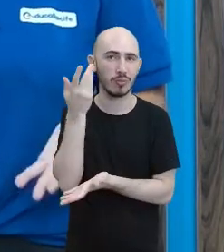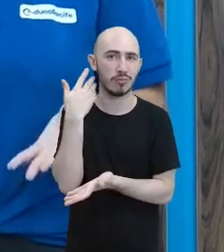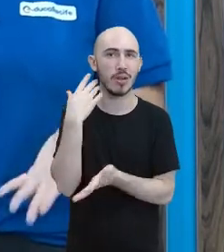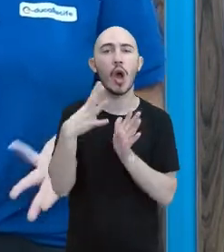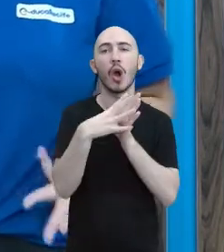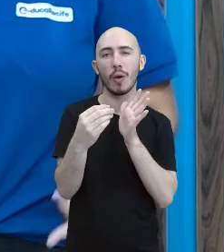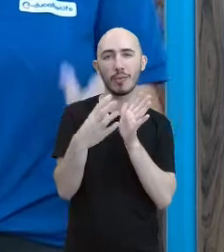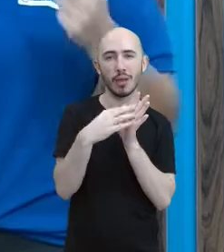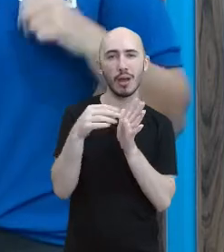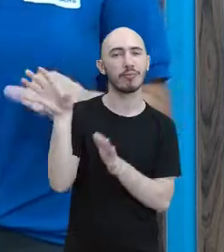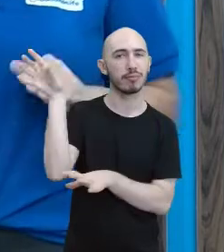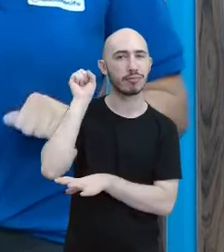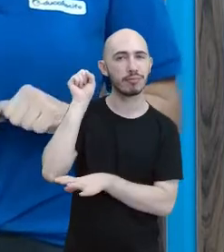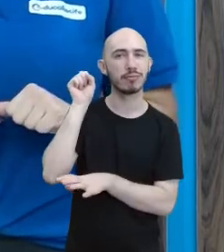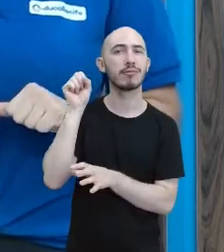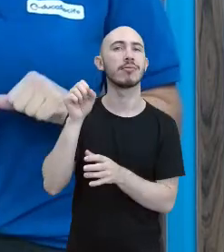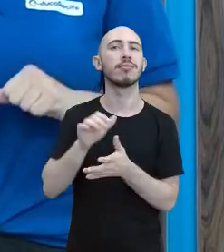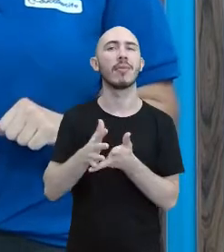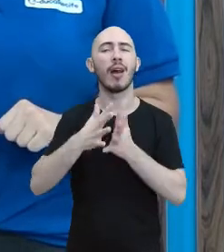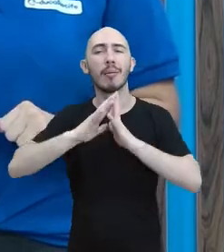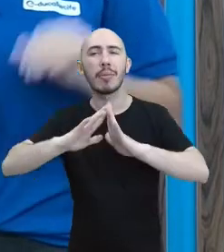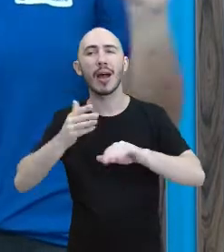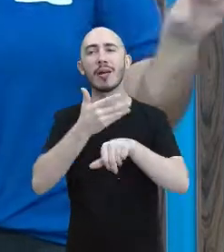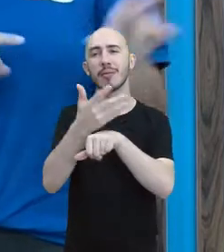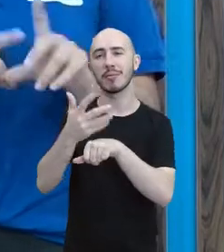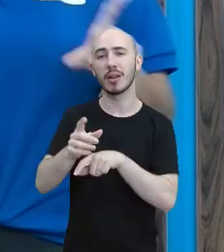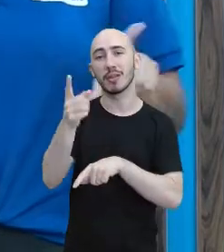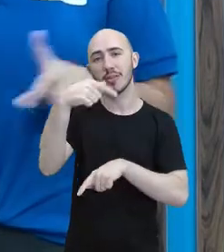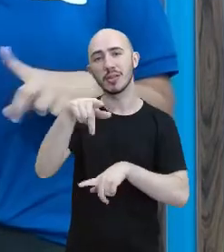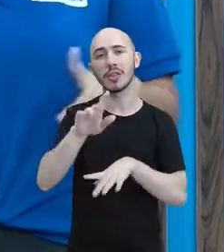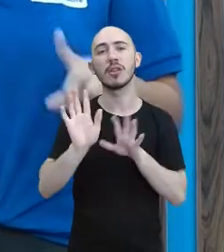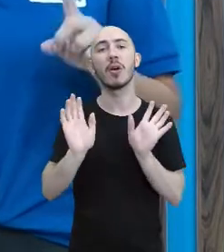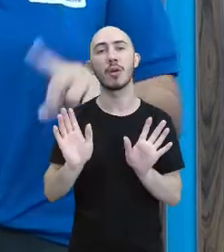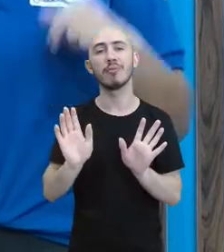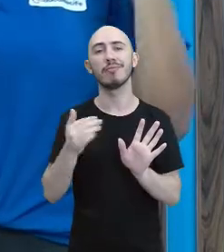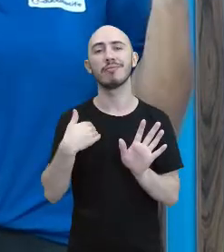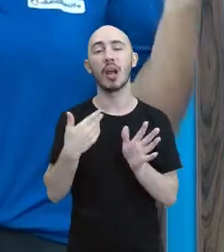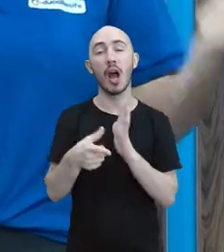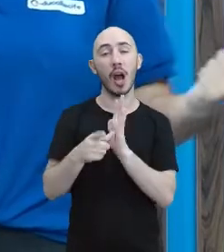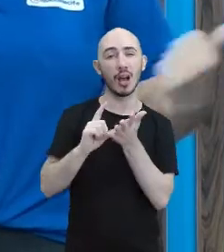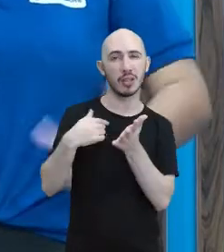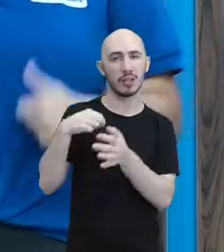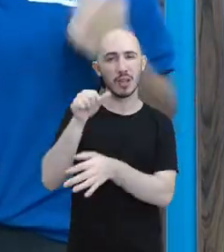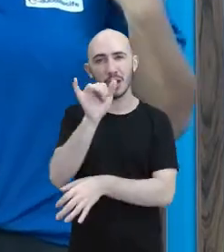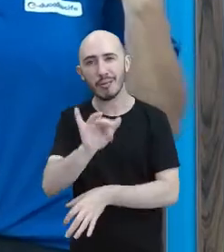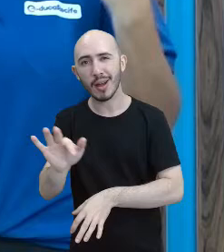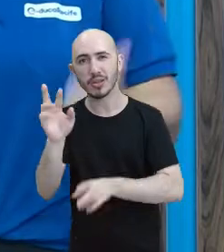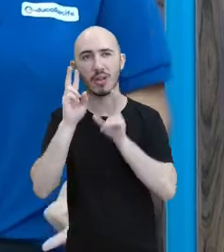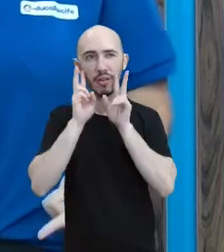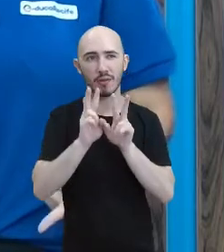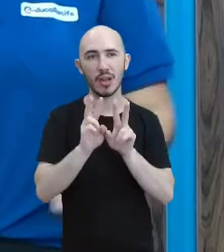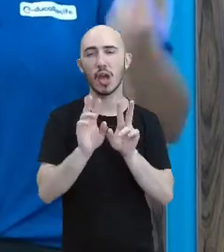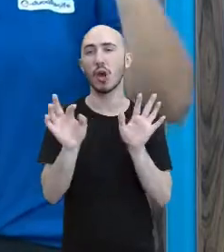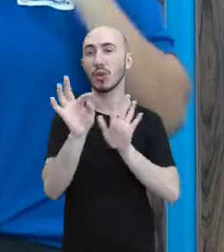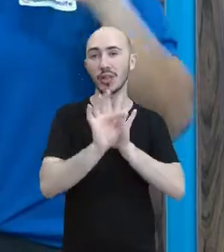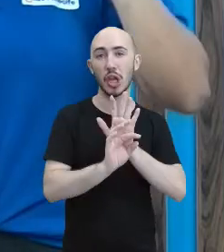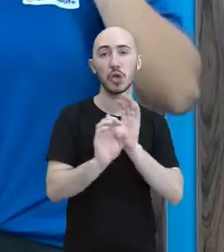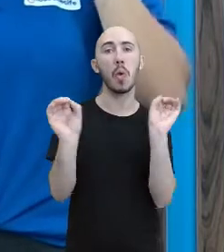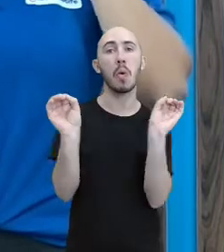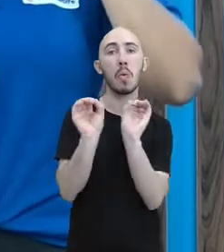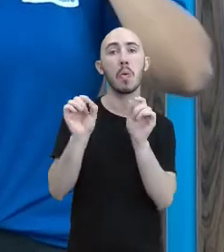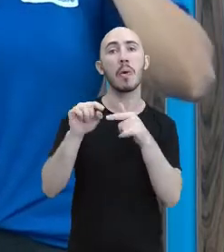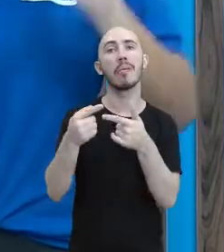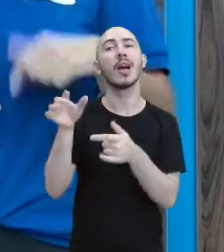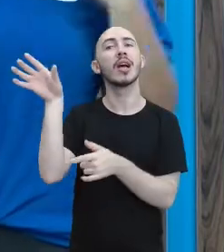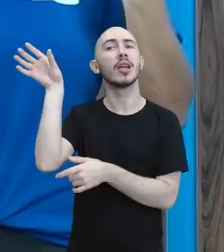os movimentos, eu tenho certeza que, embora vocês não tenham tido acesso à imagem nem ao texto, as instruções